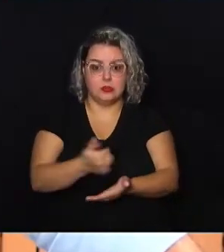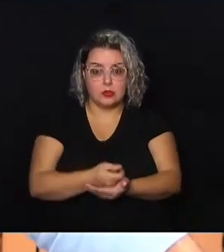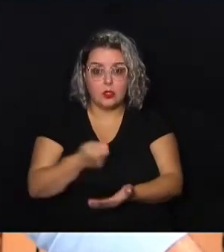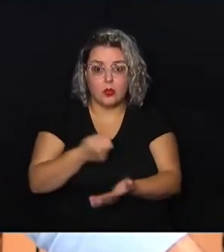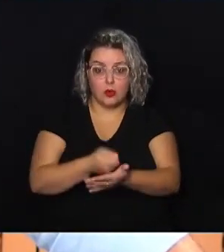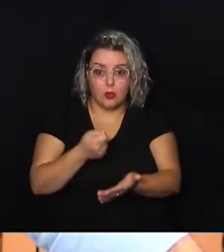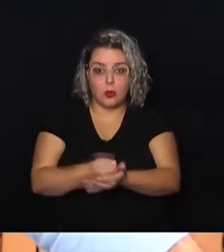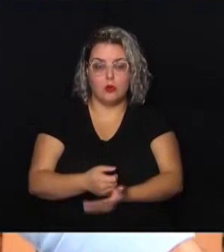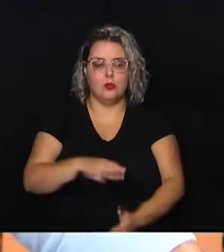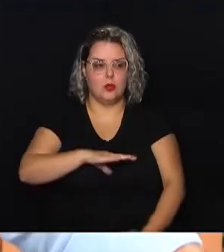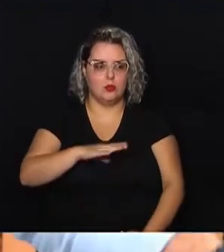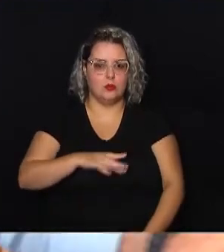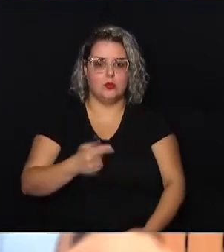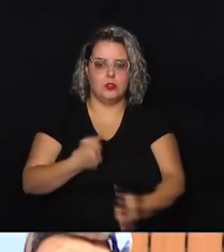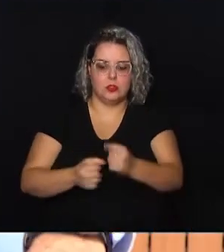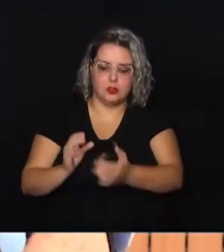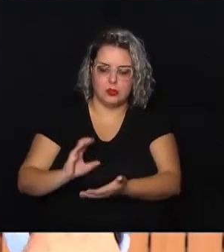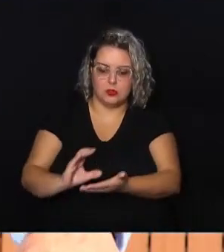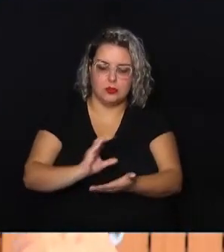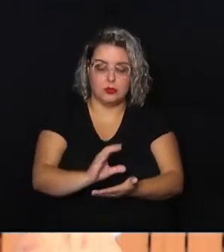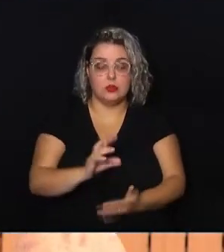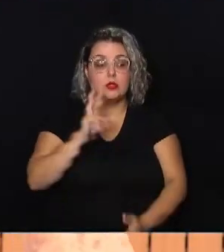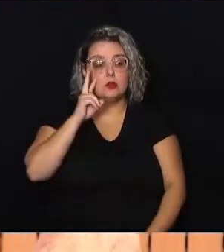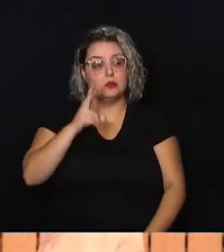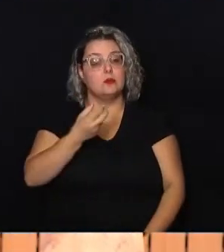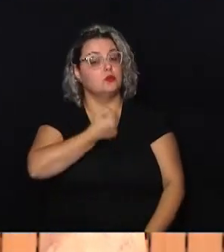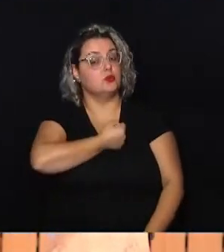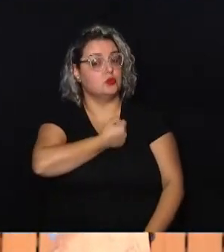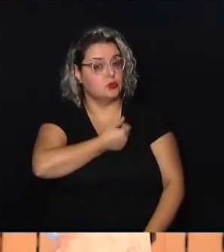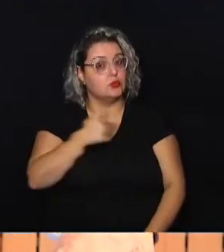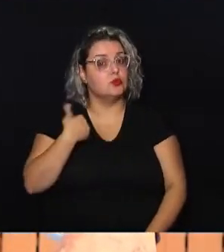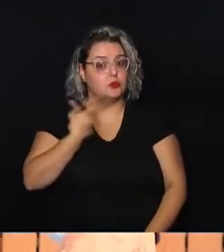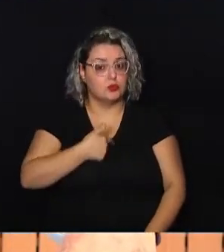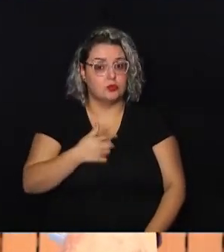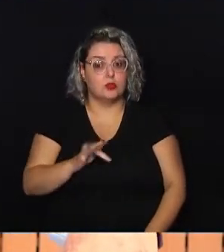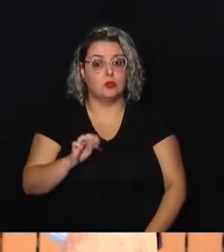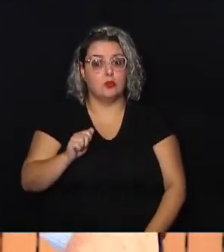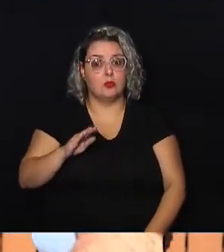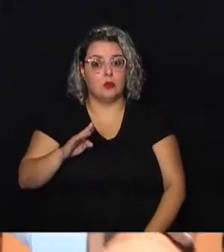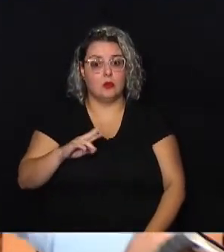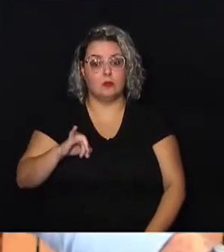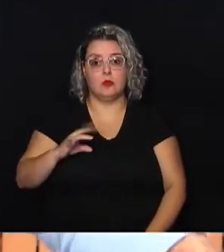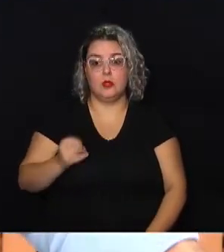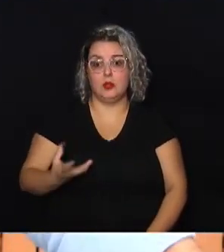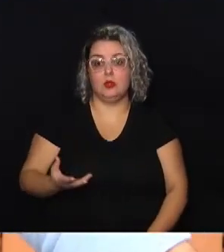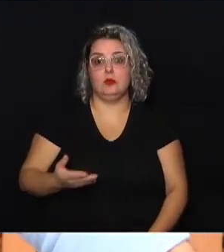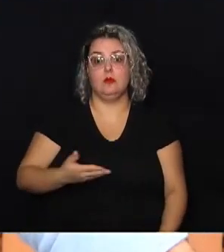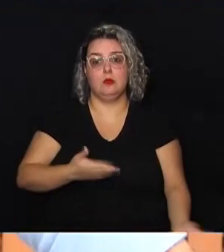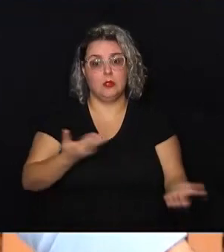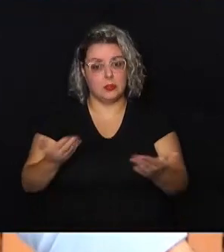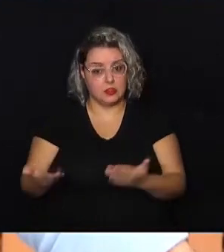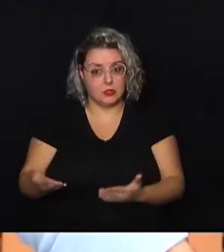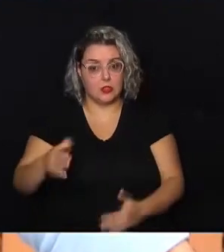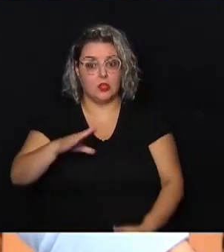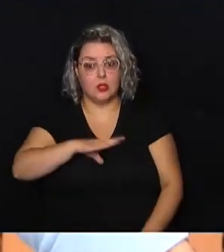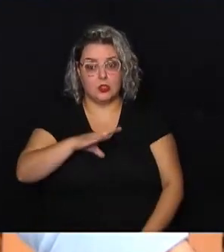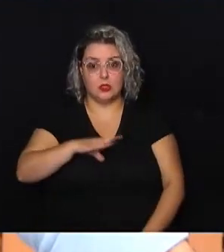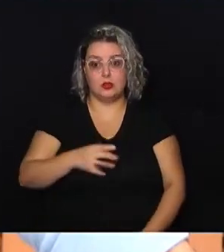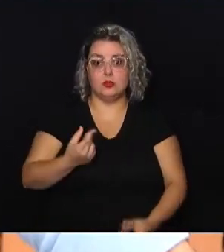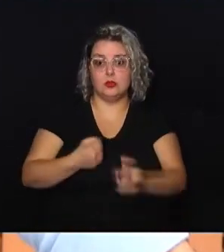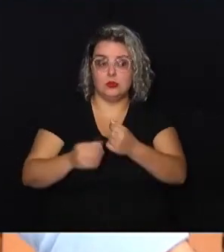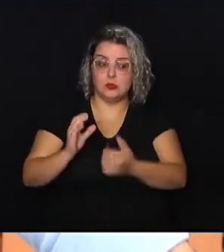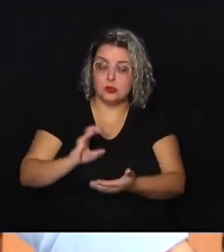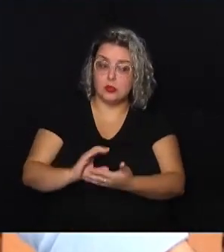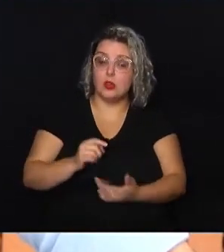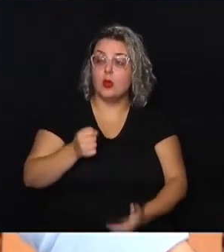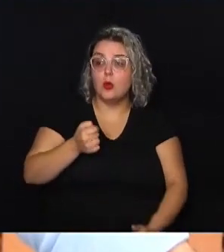município a investir. A gente viu nos nossos números aqui, pelo que o Fabinho apresentou para a gente, o município tem investido